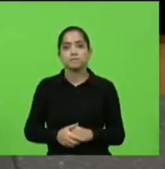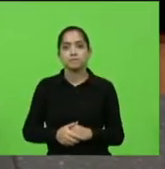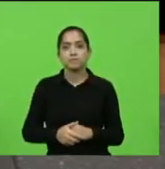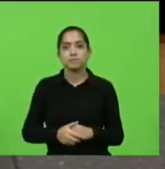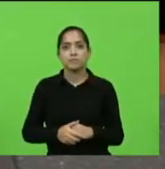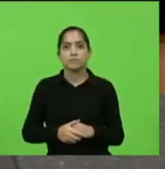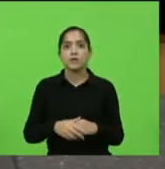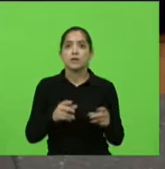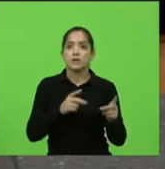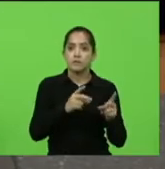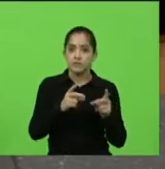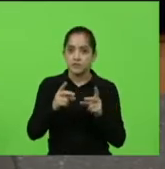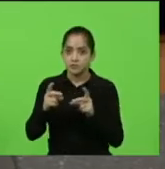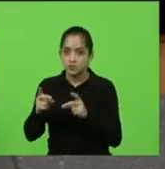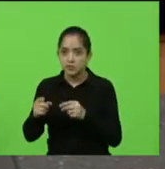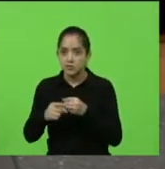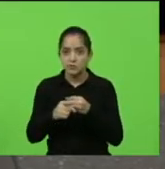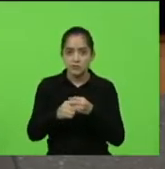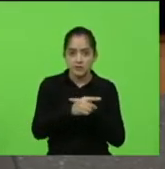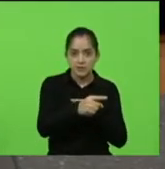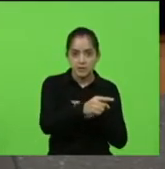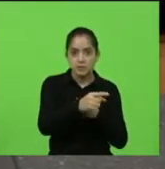comerciante no interior de Modelo,